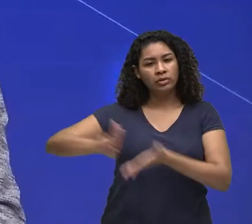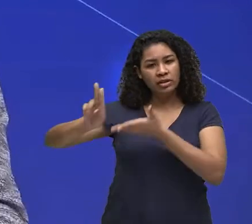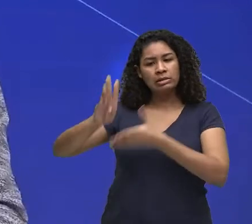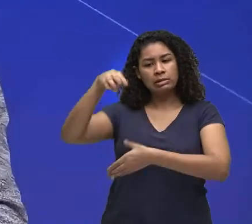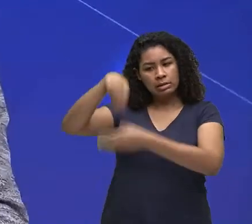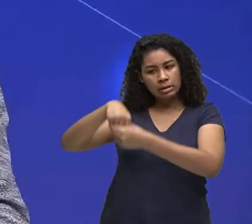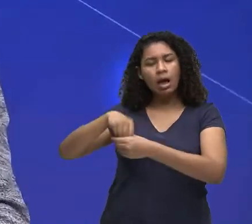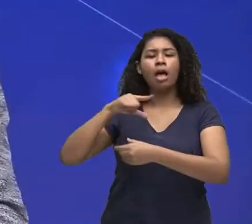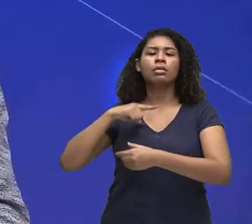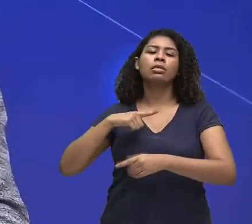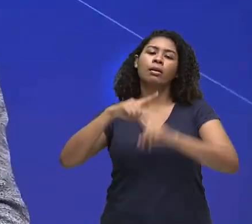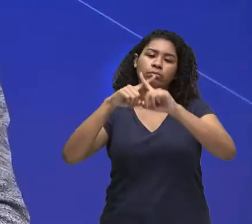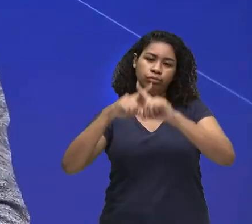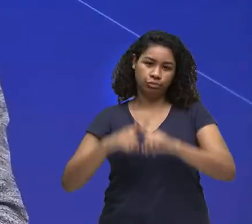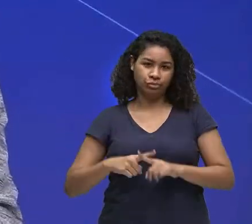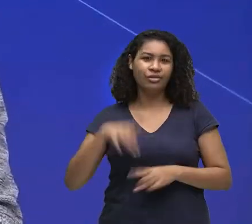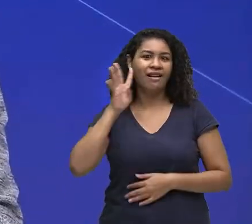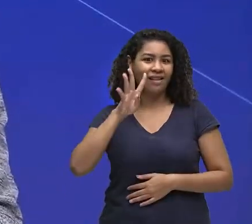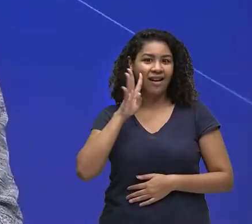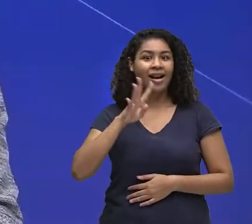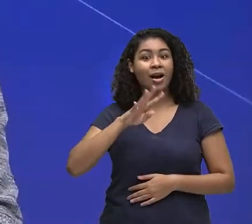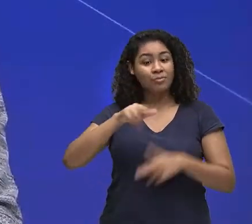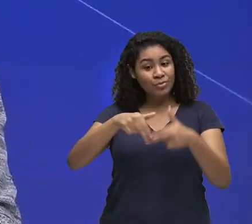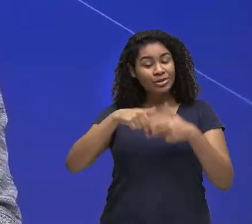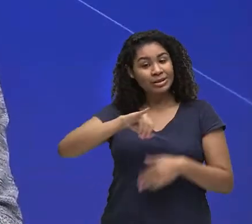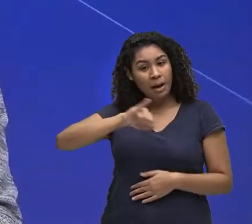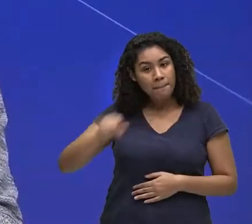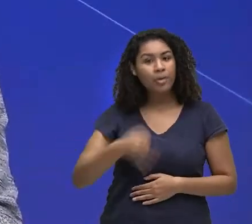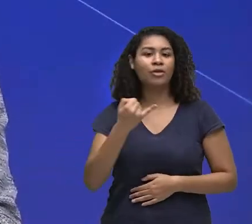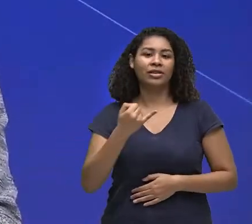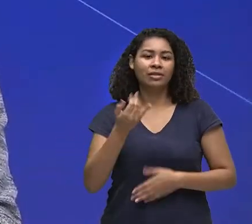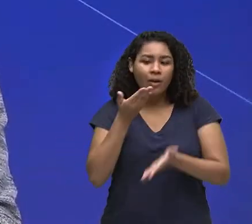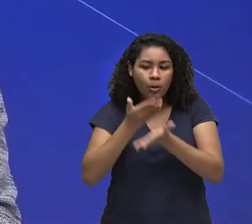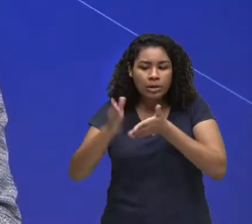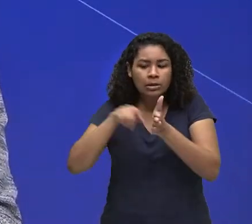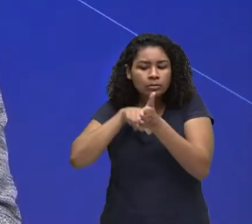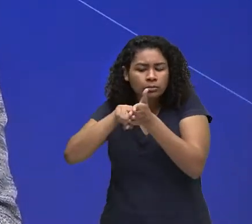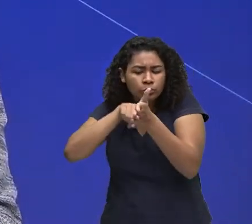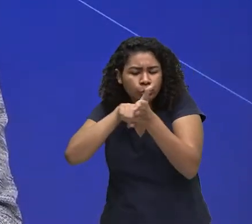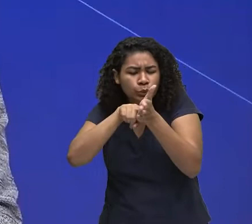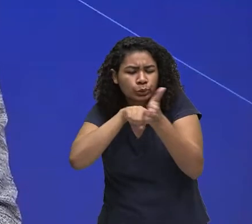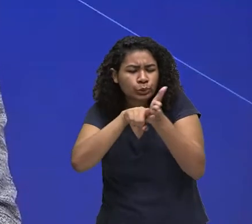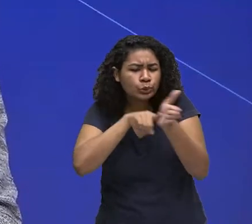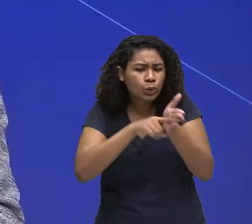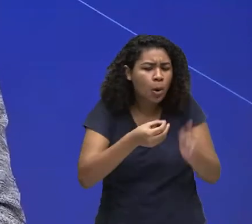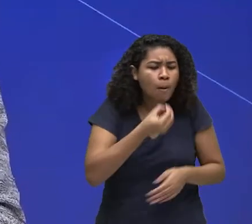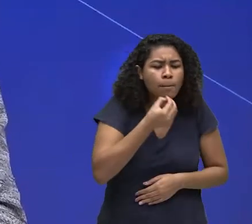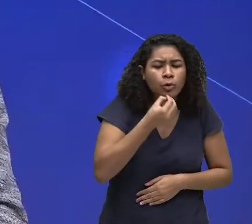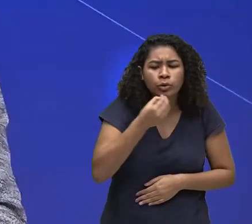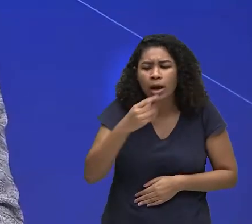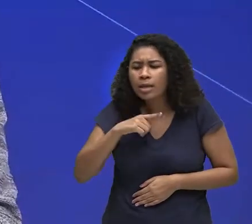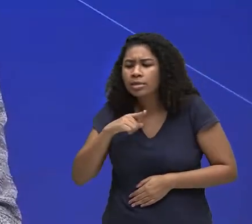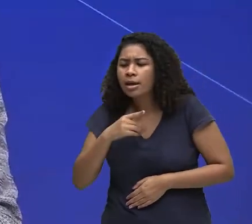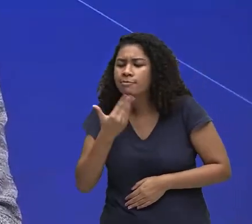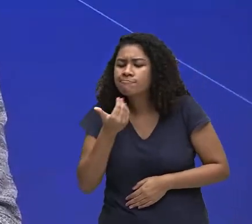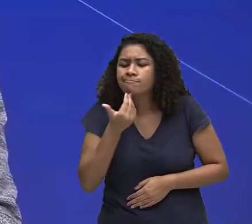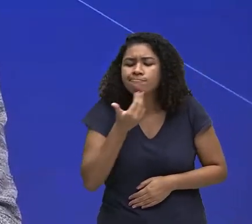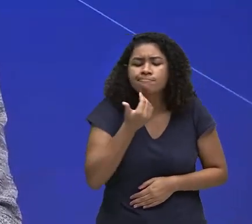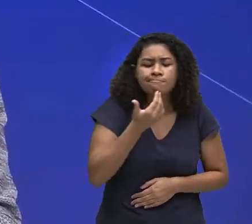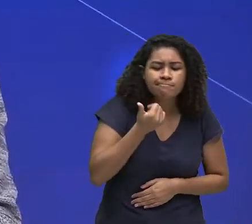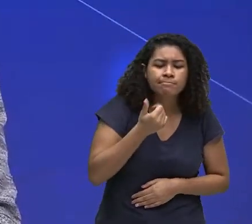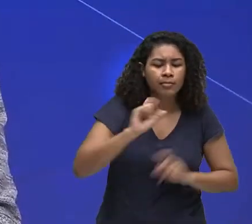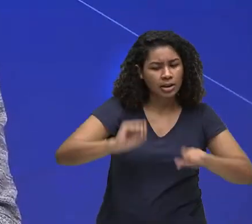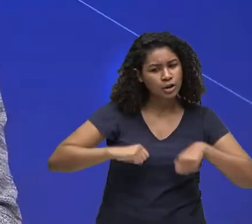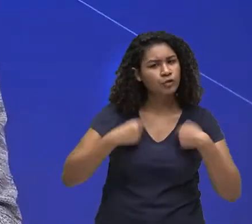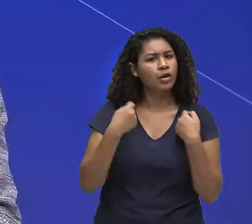de repente aproveitar aí, garimpar a partir daí, verificar a partir daí as possibilidades, né? Se dedicar, mas não se